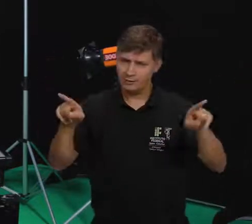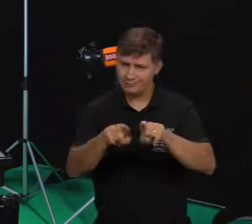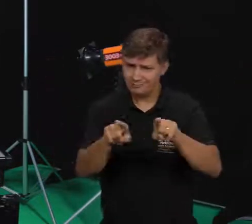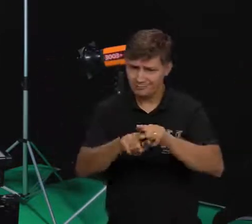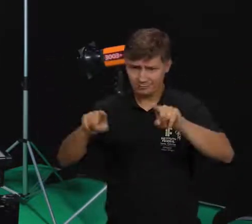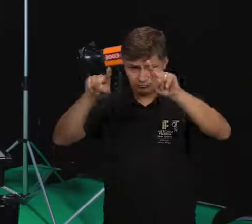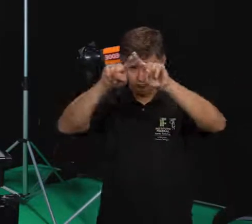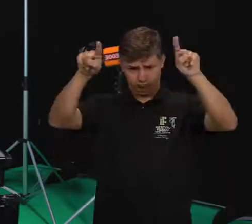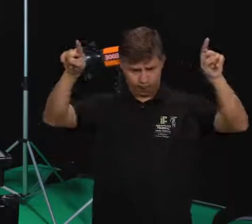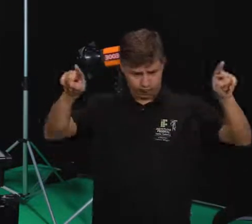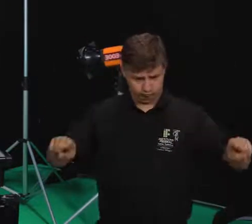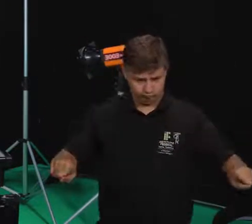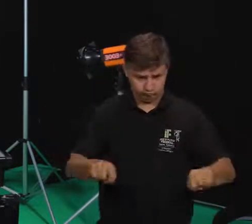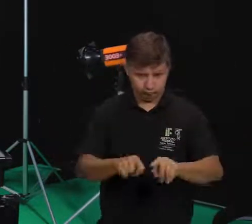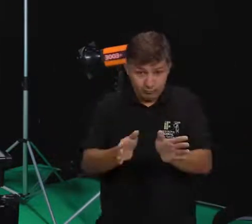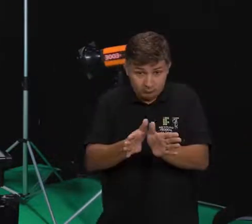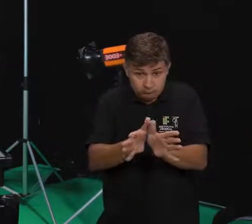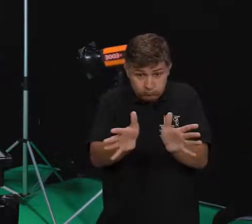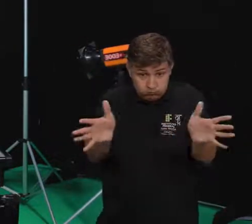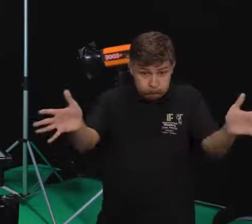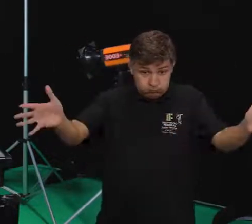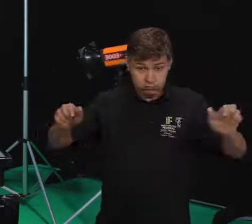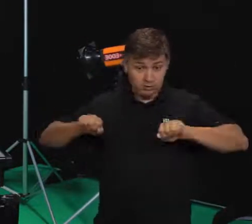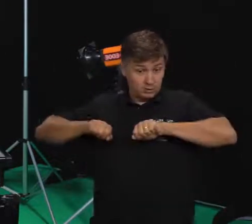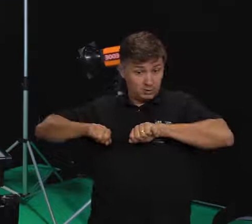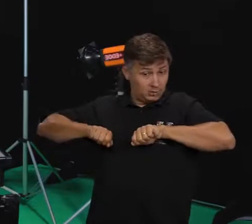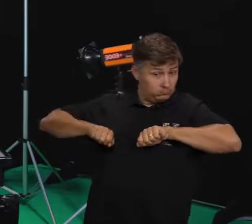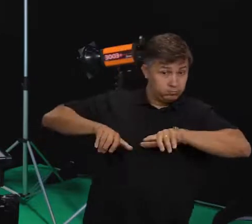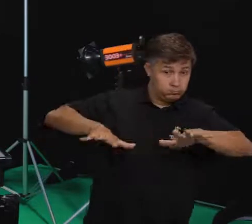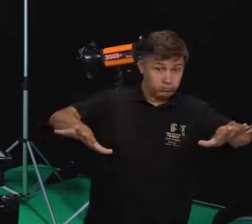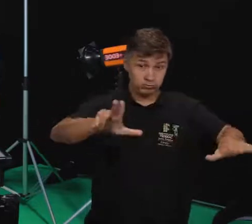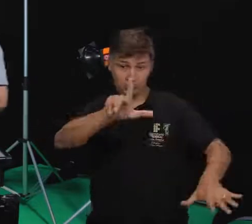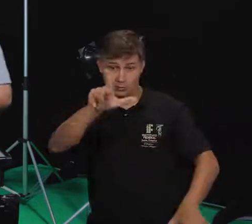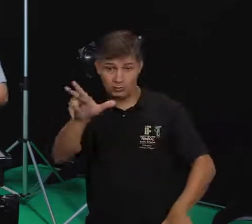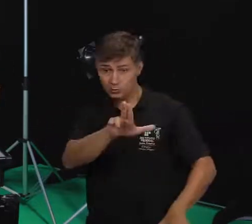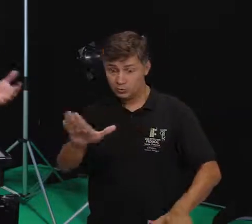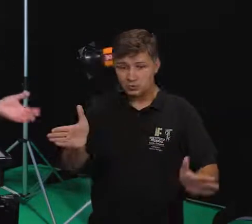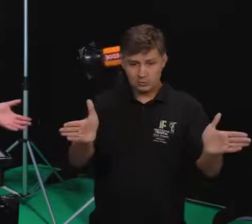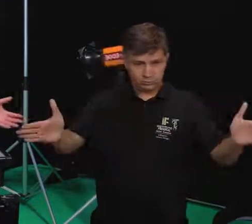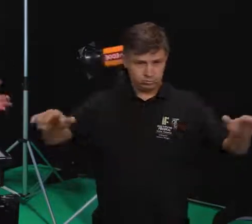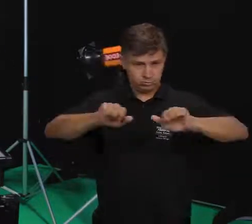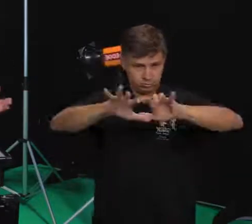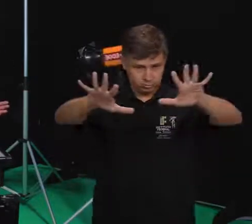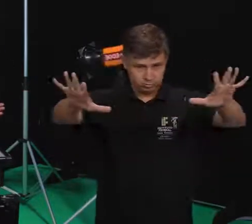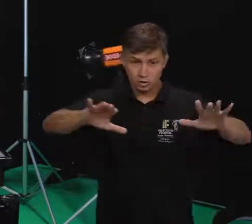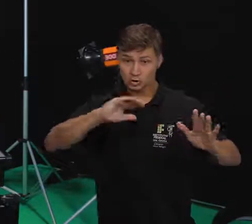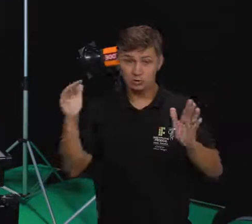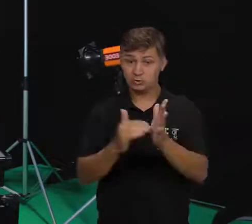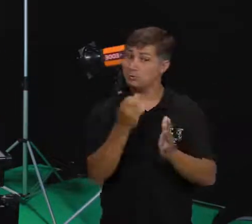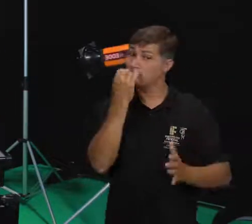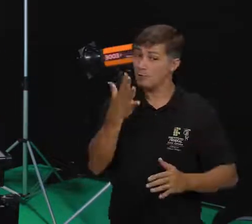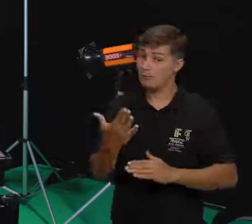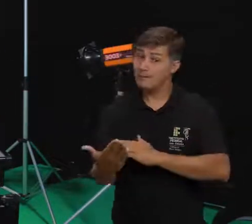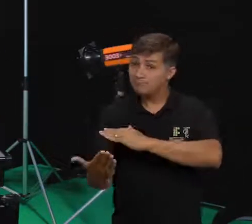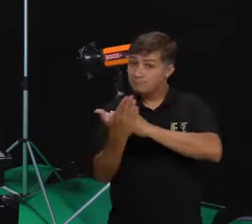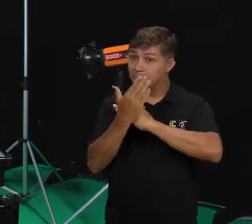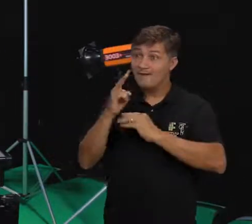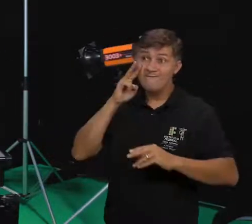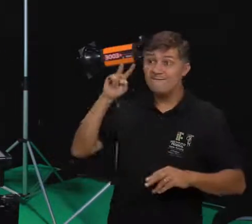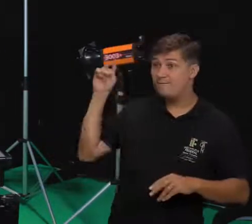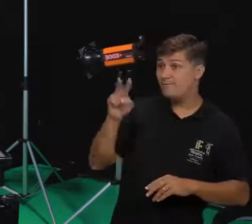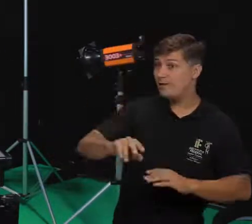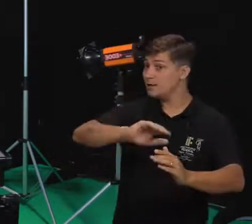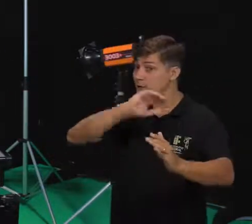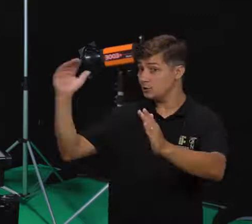por ele ser bem retangular e bem aberto, ele vai iluminar toda essa frente aqui. Logo, o que eu vou ter de benefício? Vai aparecer